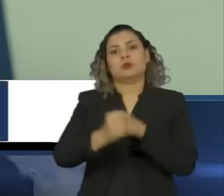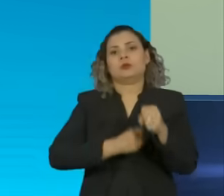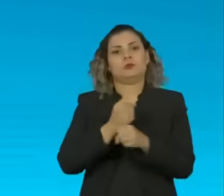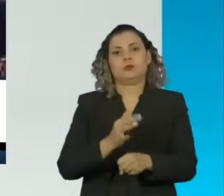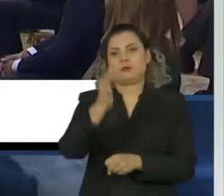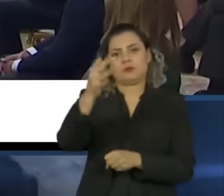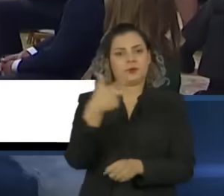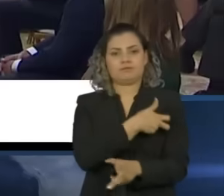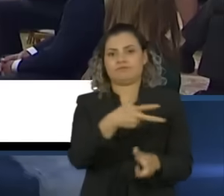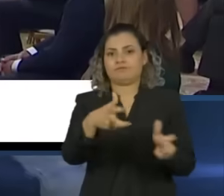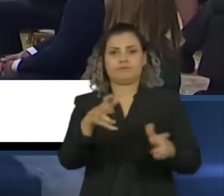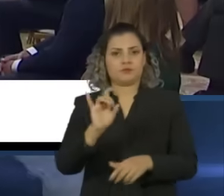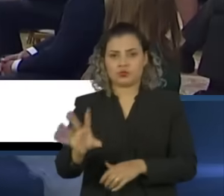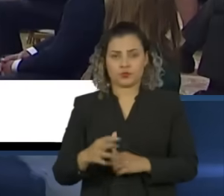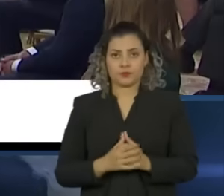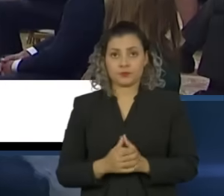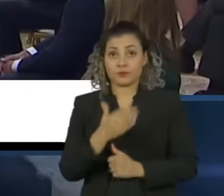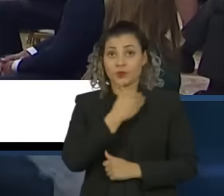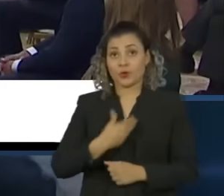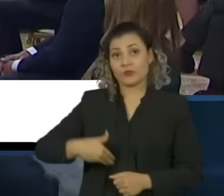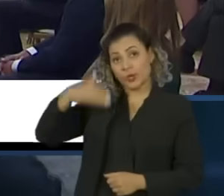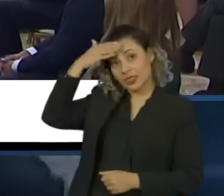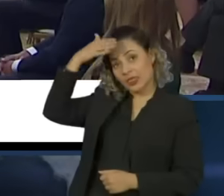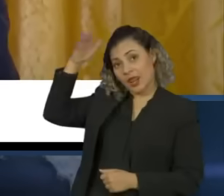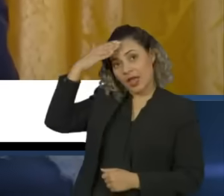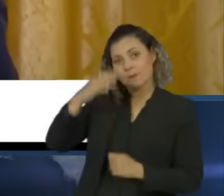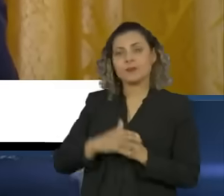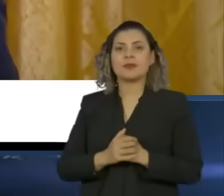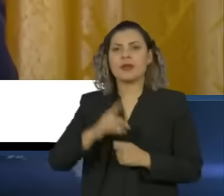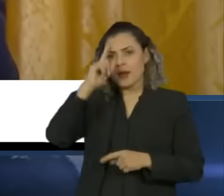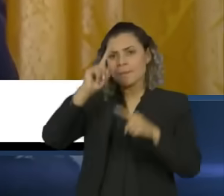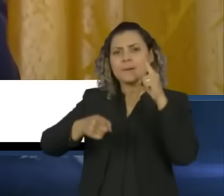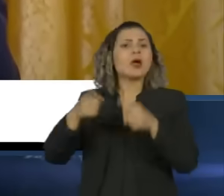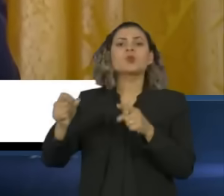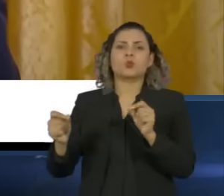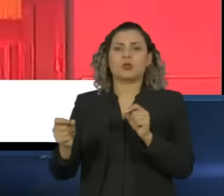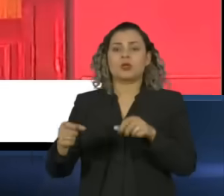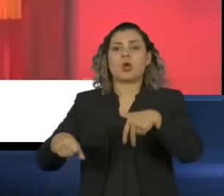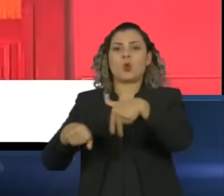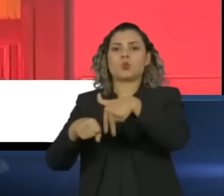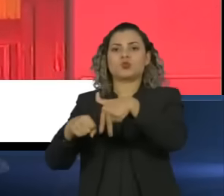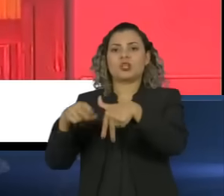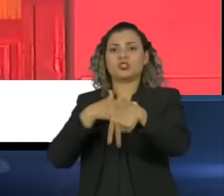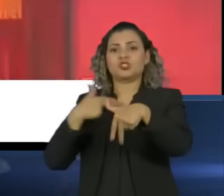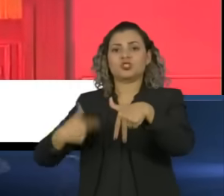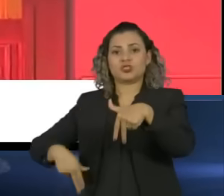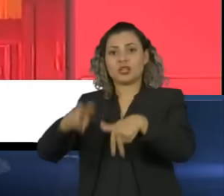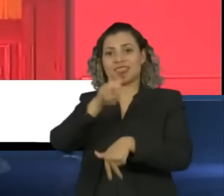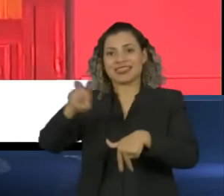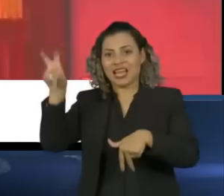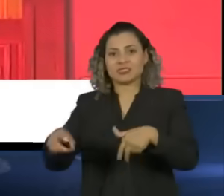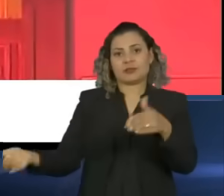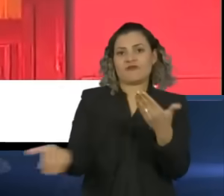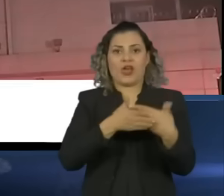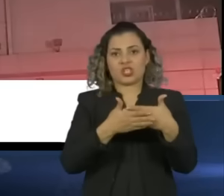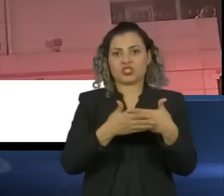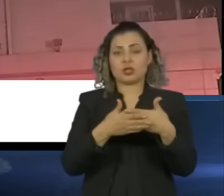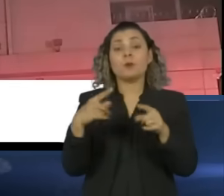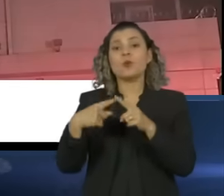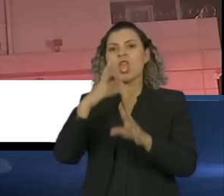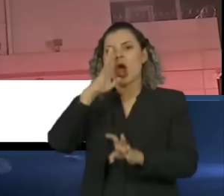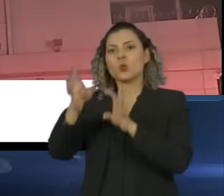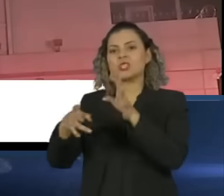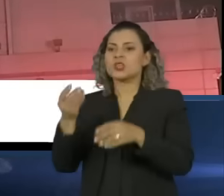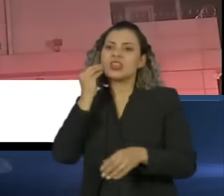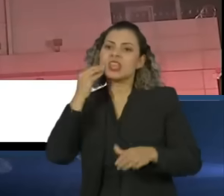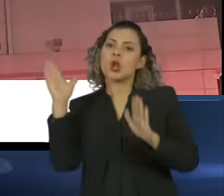vem. O governo de Donald Trump ordena o fechamento do consulado da China no Texas, em meio a acusações de